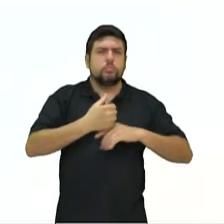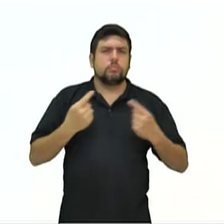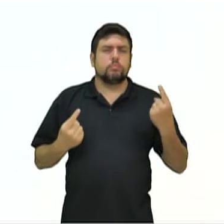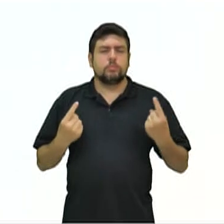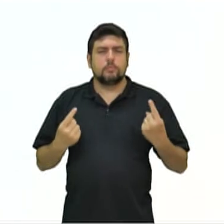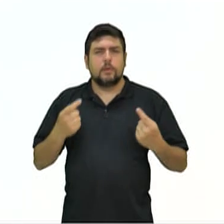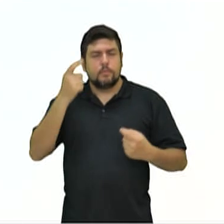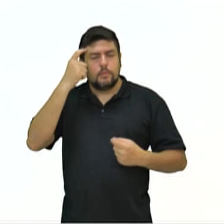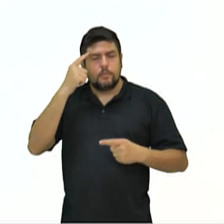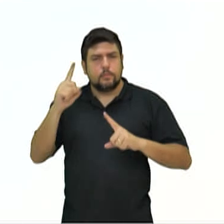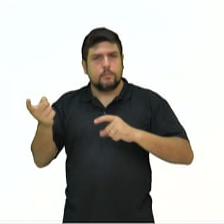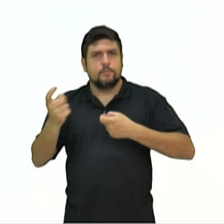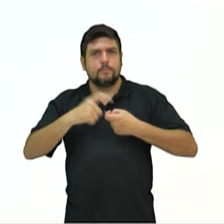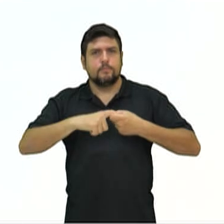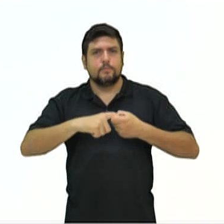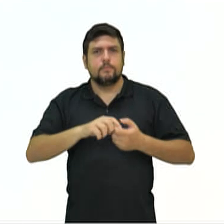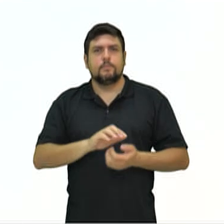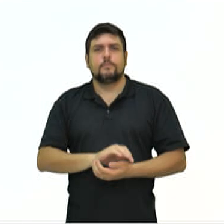a gente já conversa.